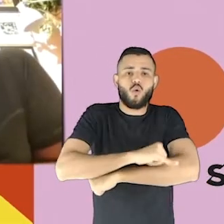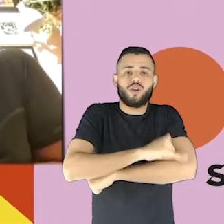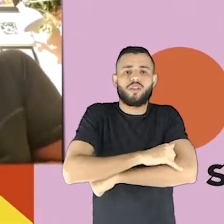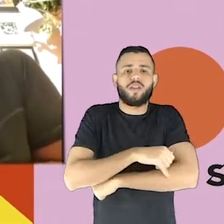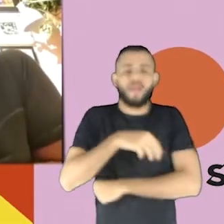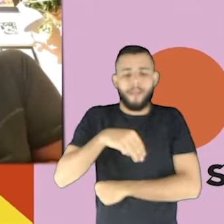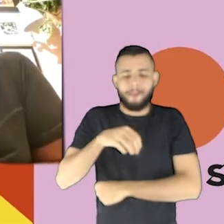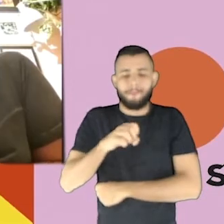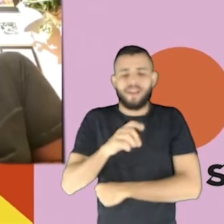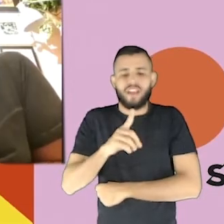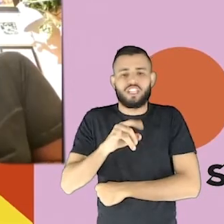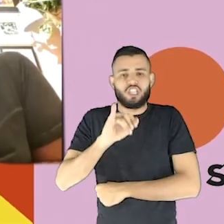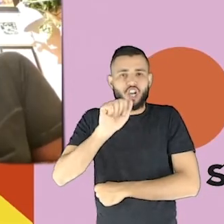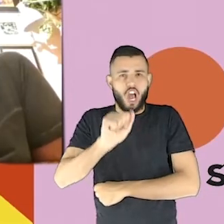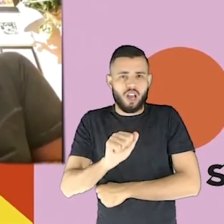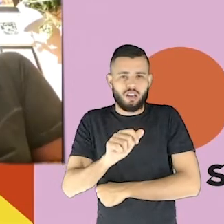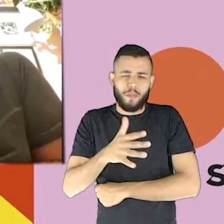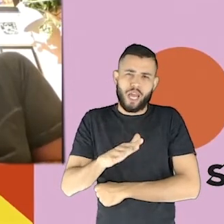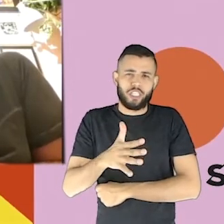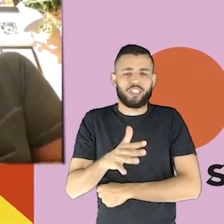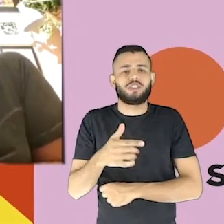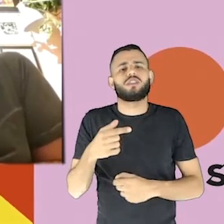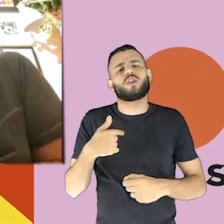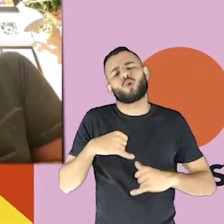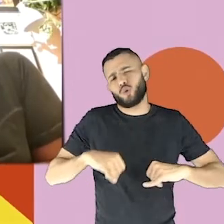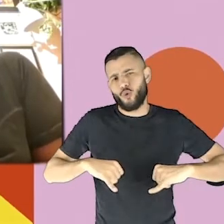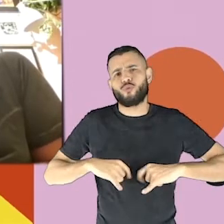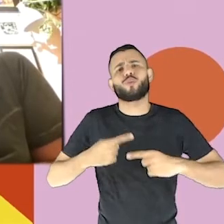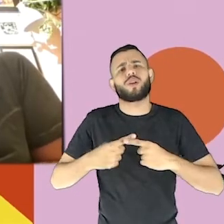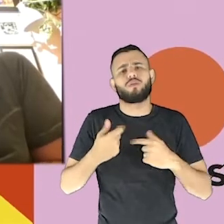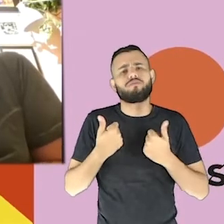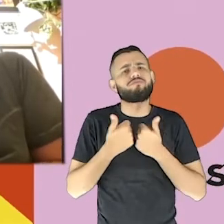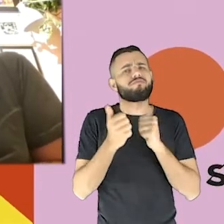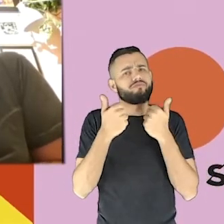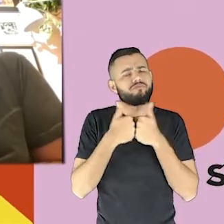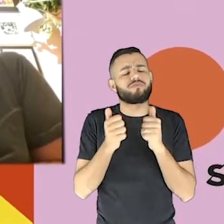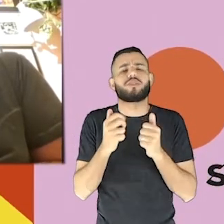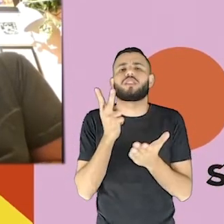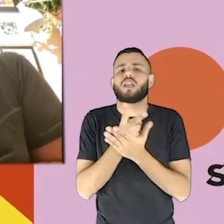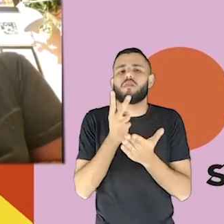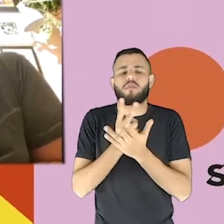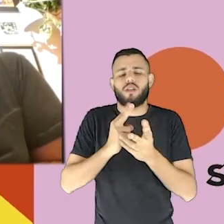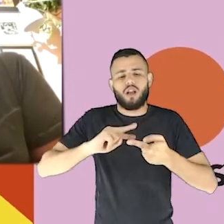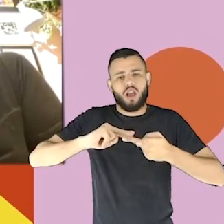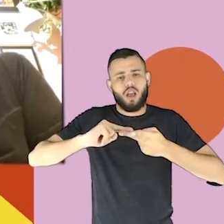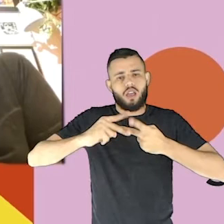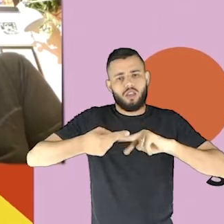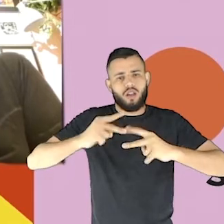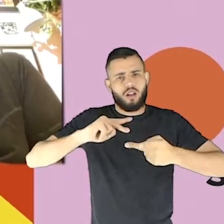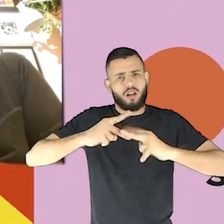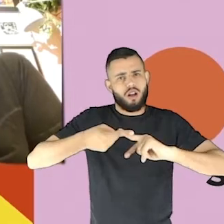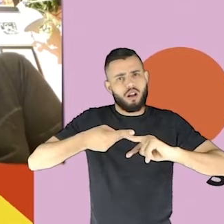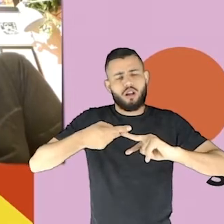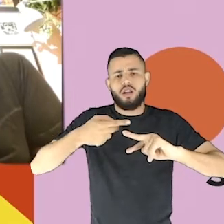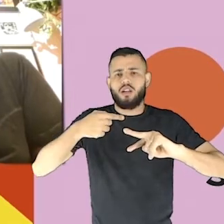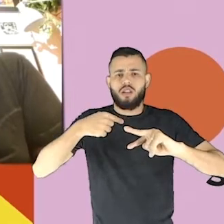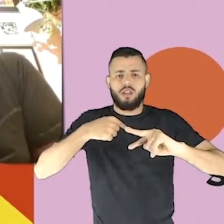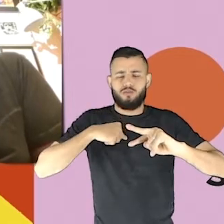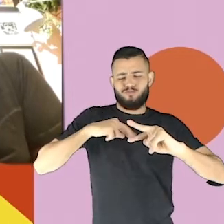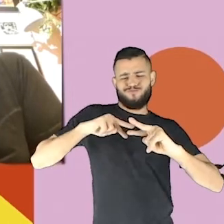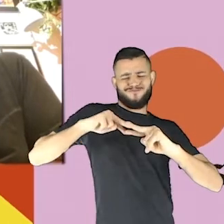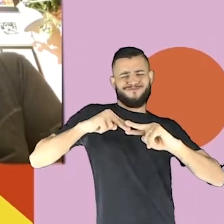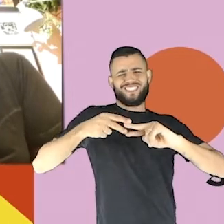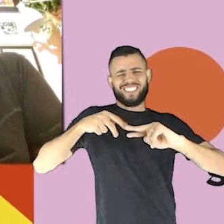né? E eu sofro bastante, porque eu pego bastante para o transporte público e toda vez que eu vou passar na catraca... Eu passo,